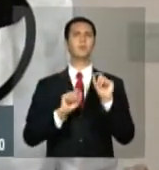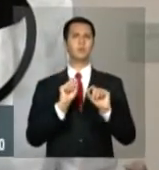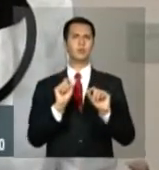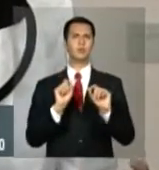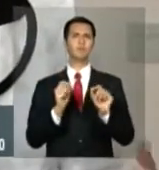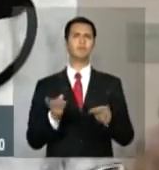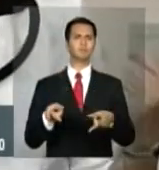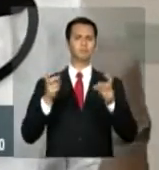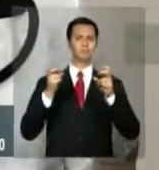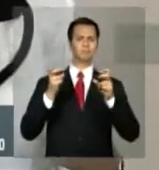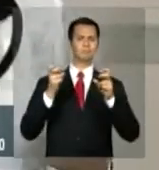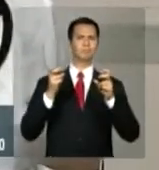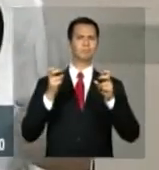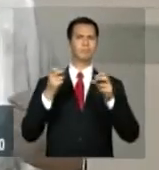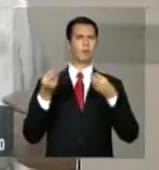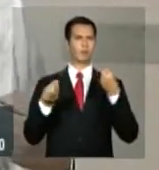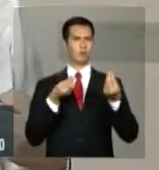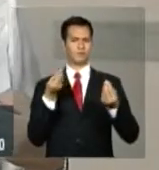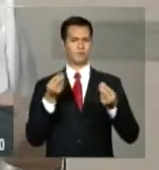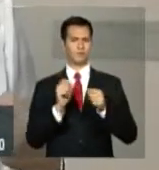como fazer